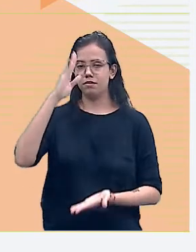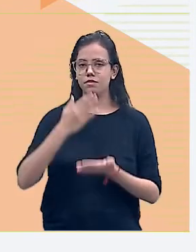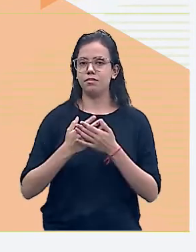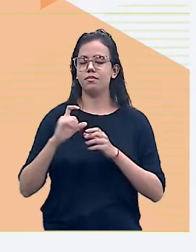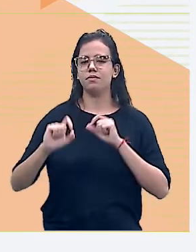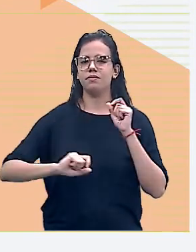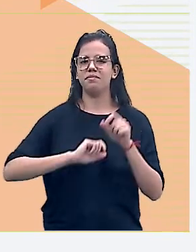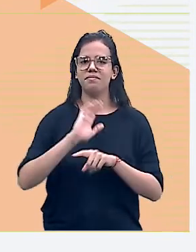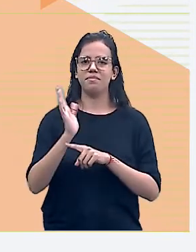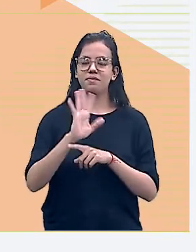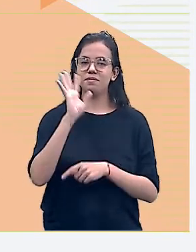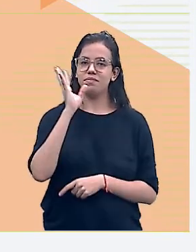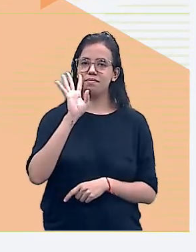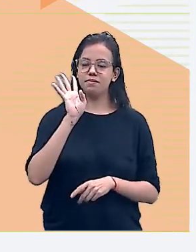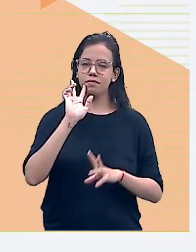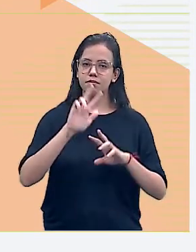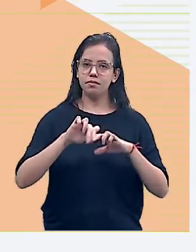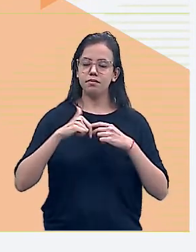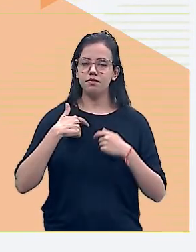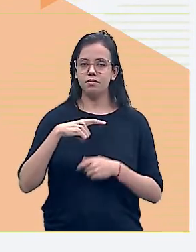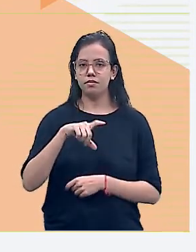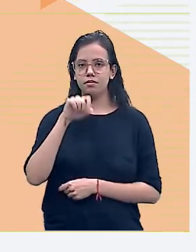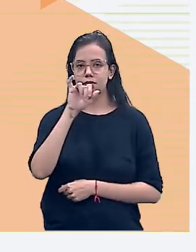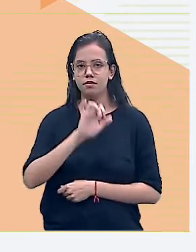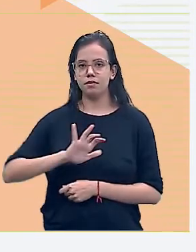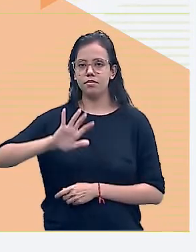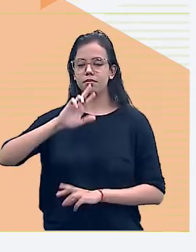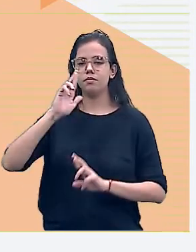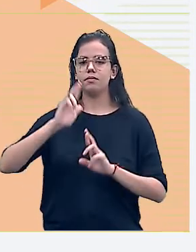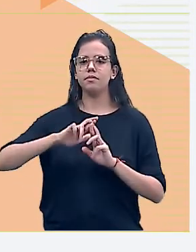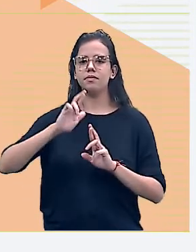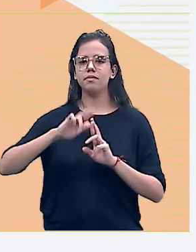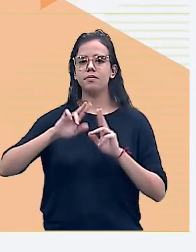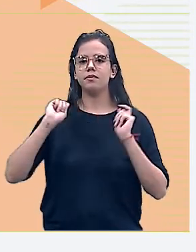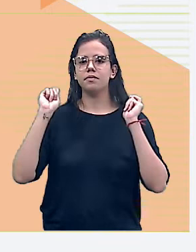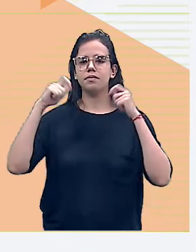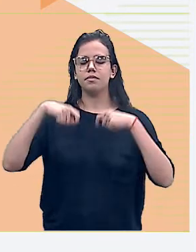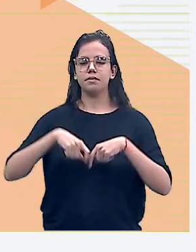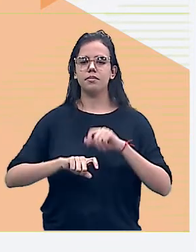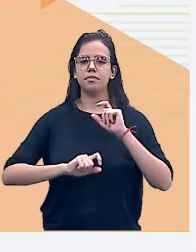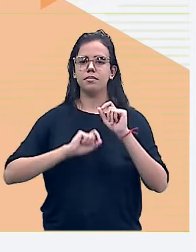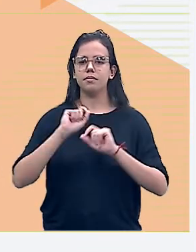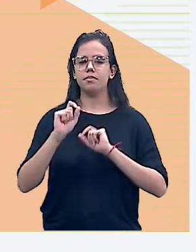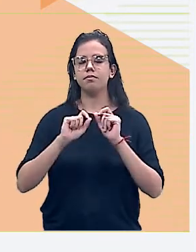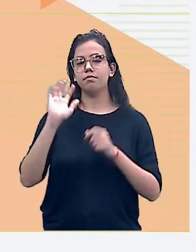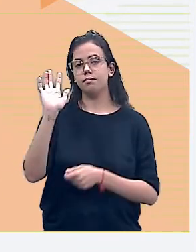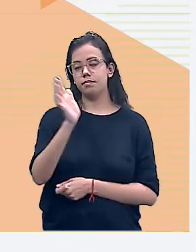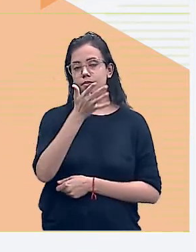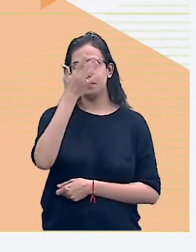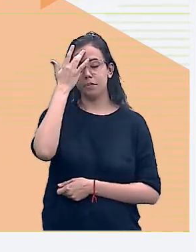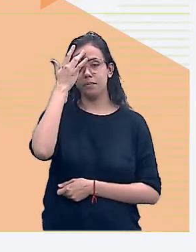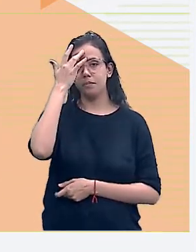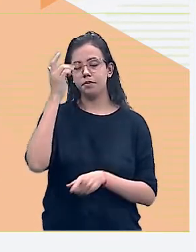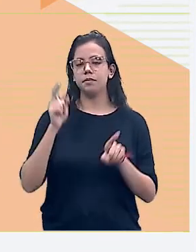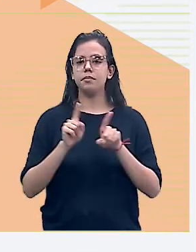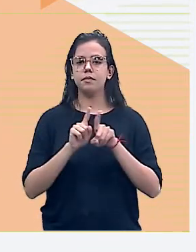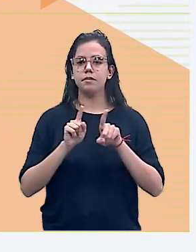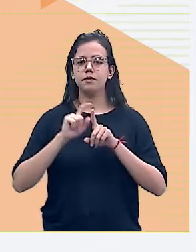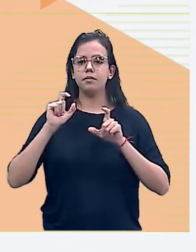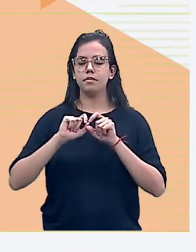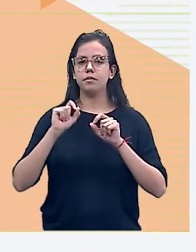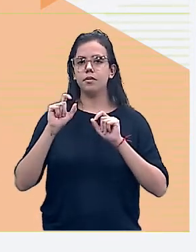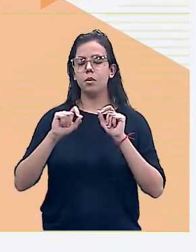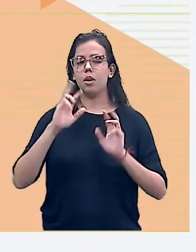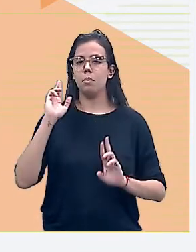que esse filme é muito legal e por isso eu escolhi essa imagem de referência para que a gente possa guardar na memória fazer